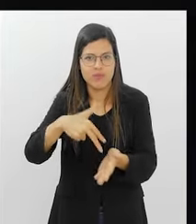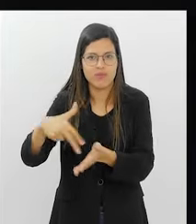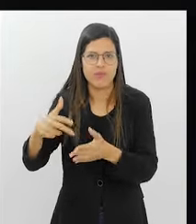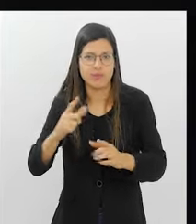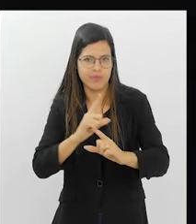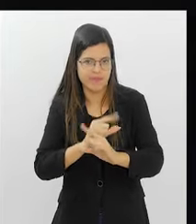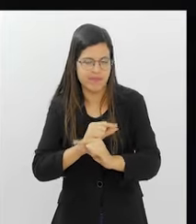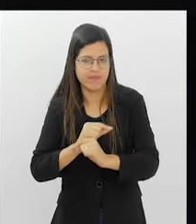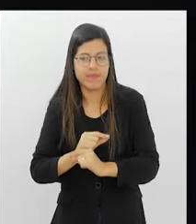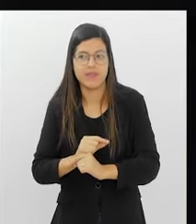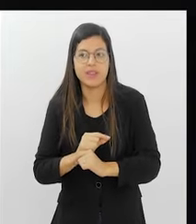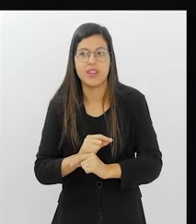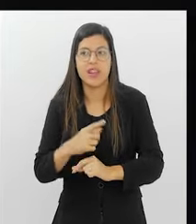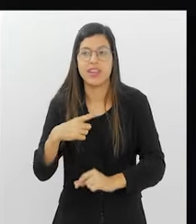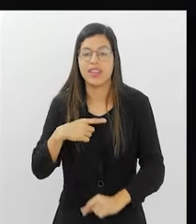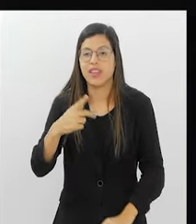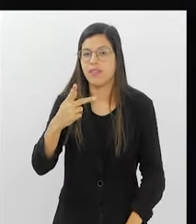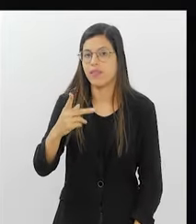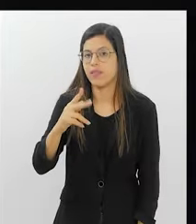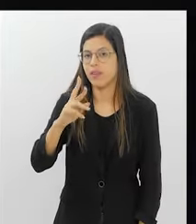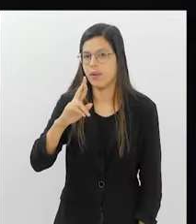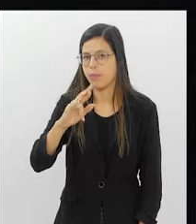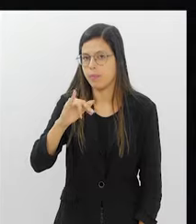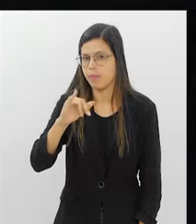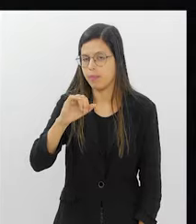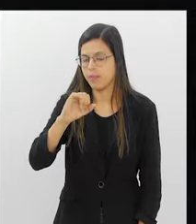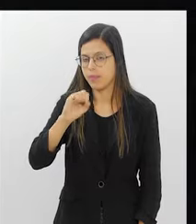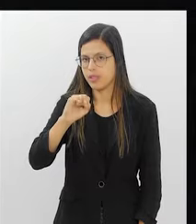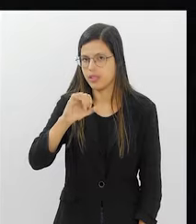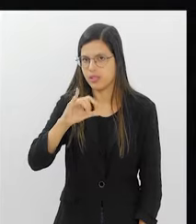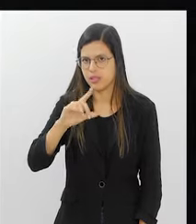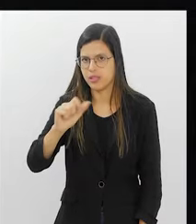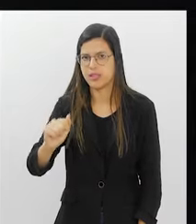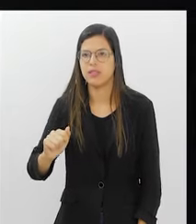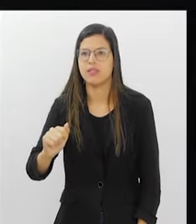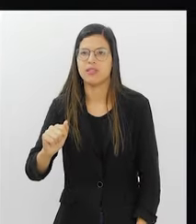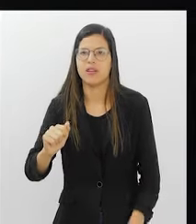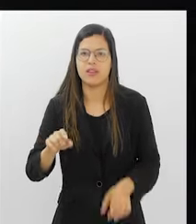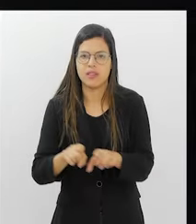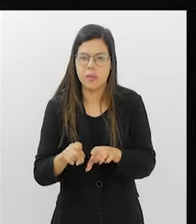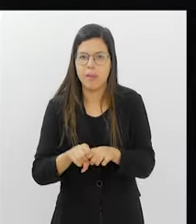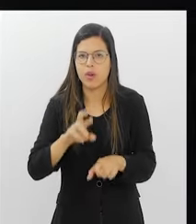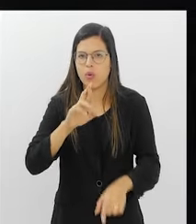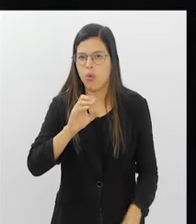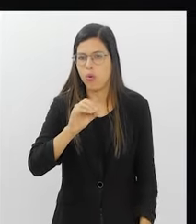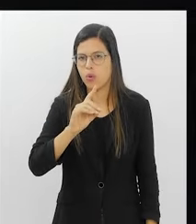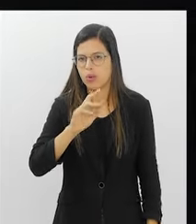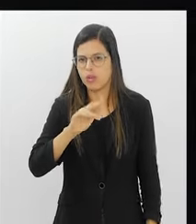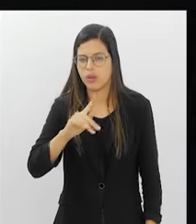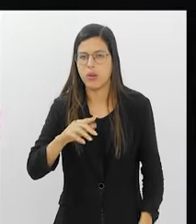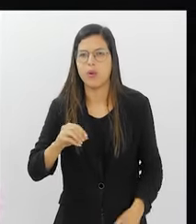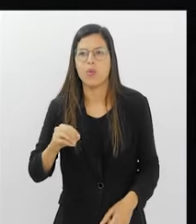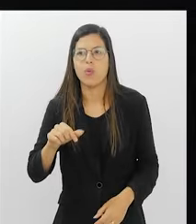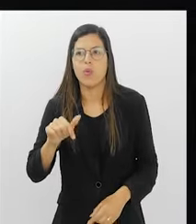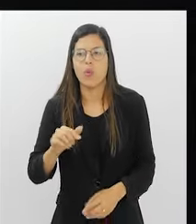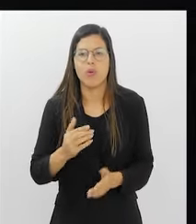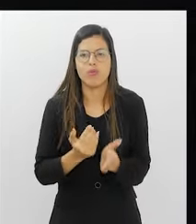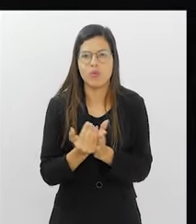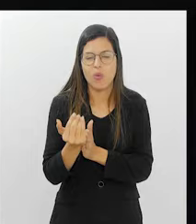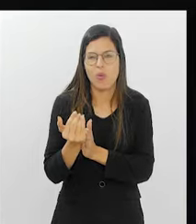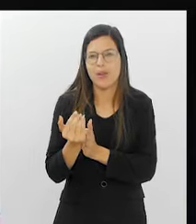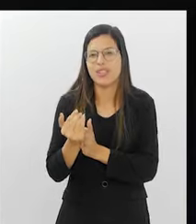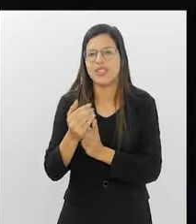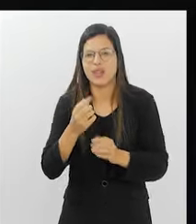na época até que surgiu a Priscila Mota o Rodrigo Negre pegando lançando essas meninas eu comecei em 2005 na